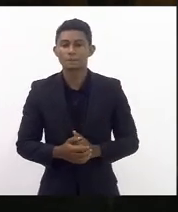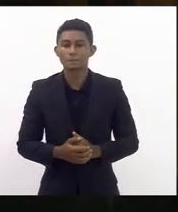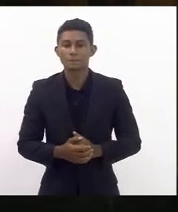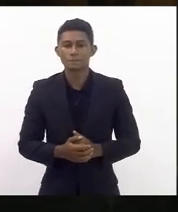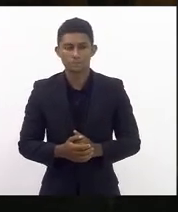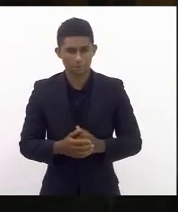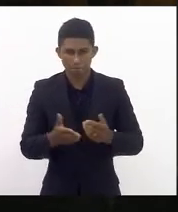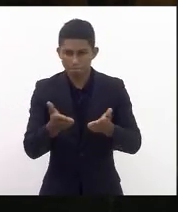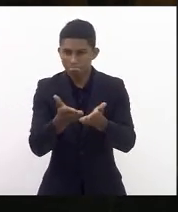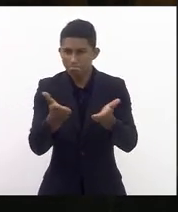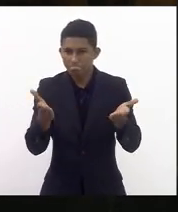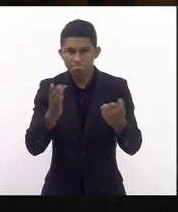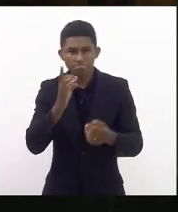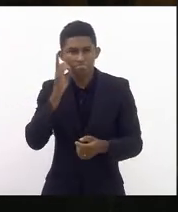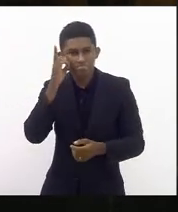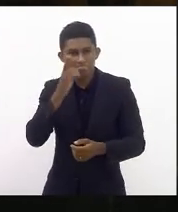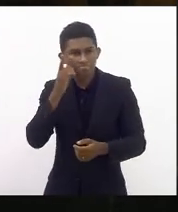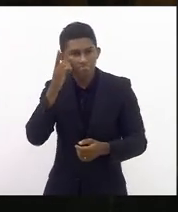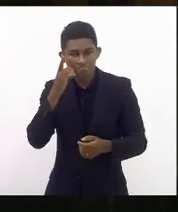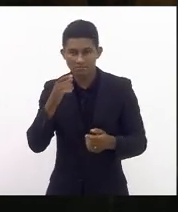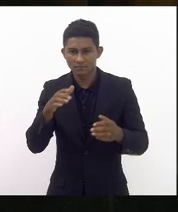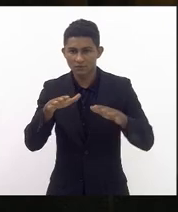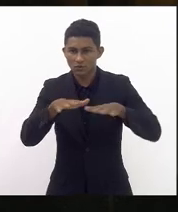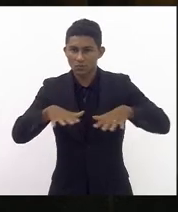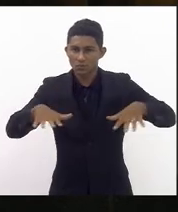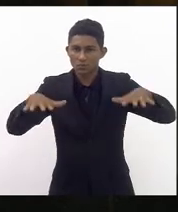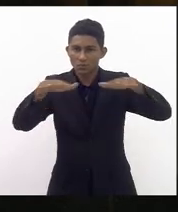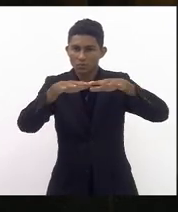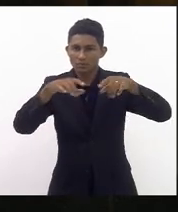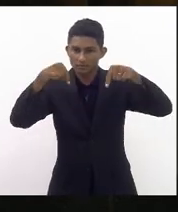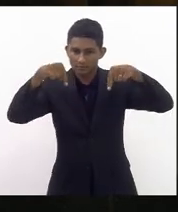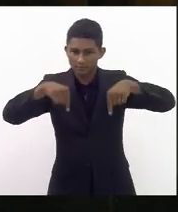senhoras e senhores deputados que ainda